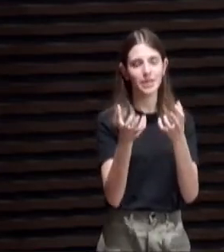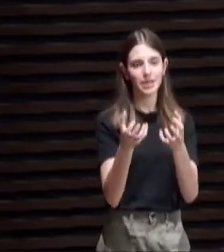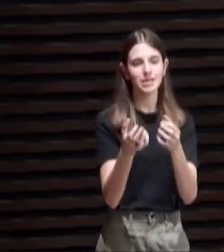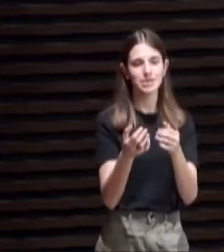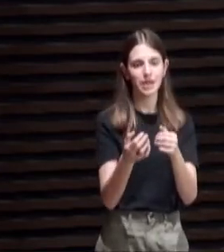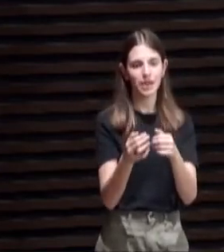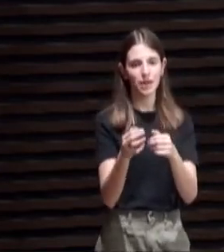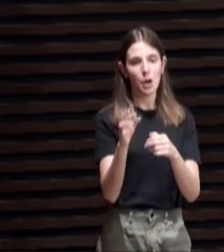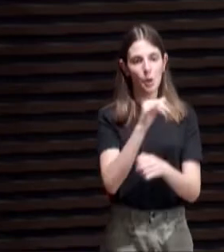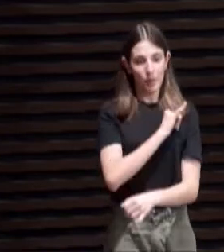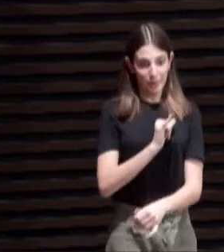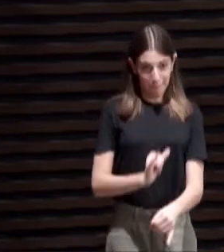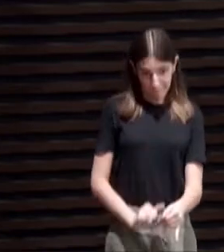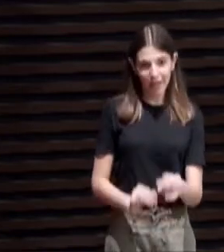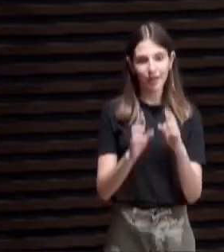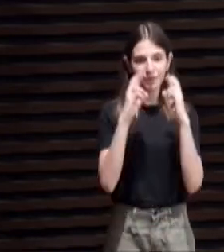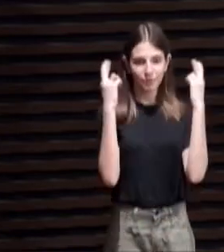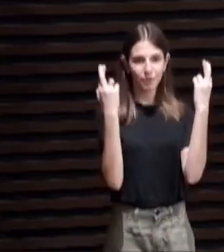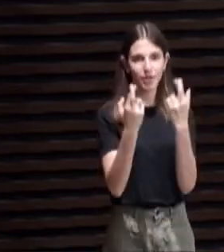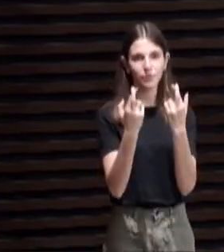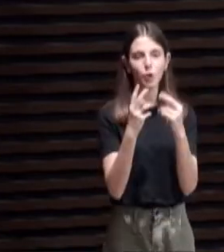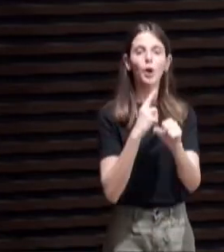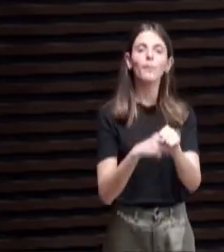quando você torna a igreja um império,